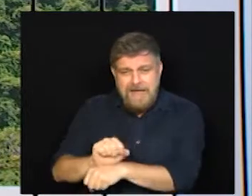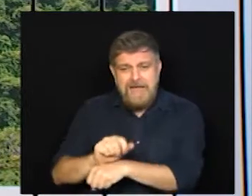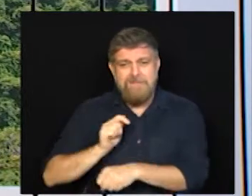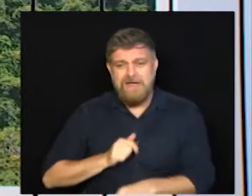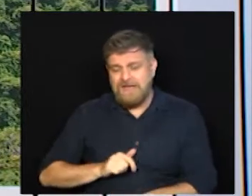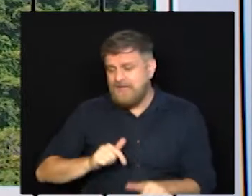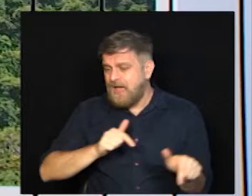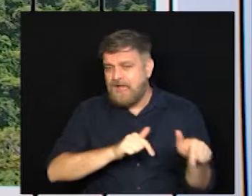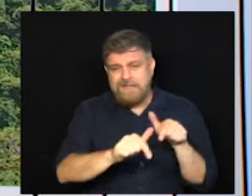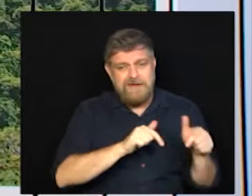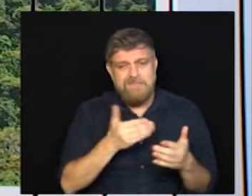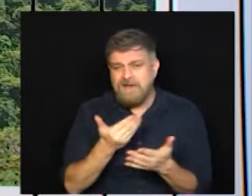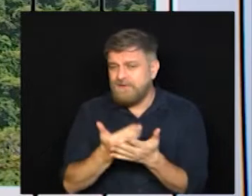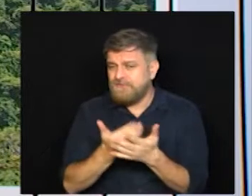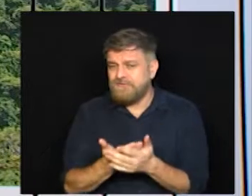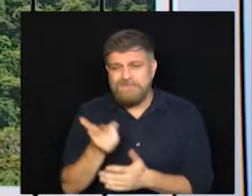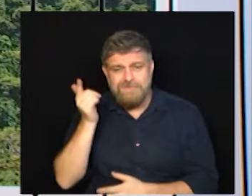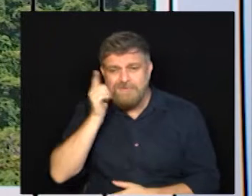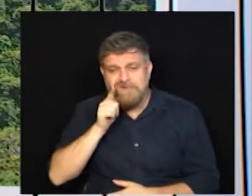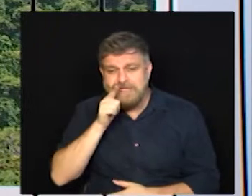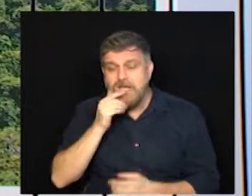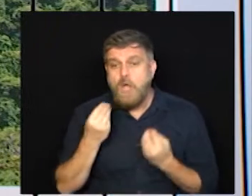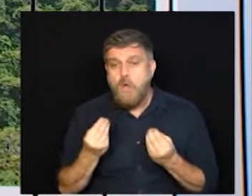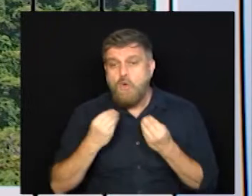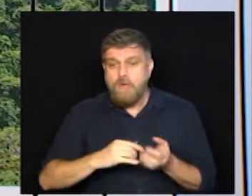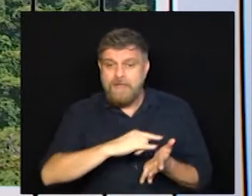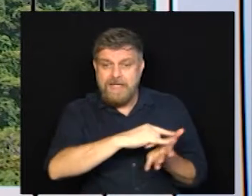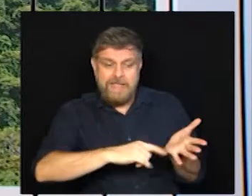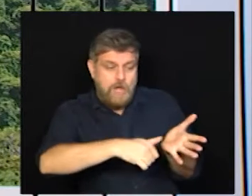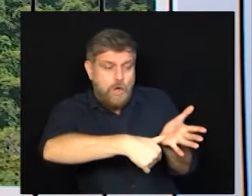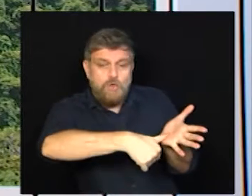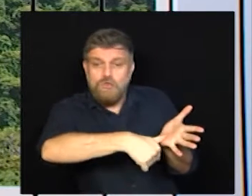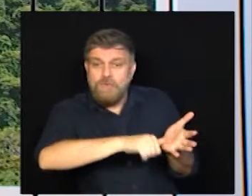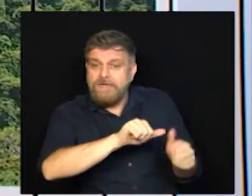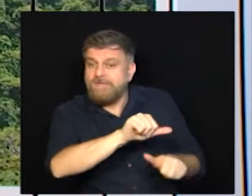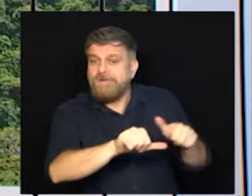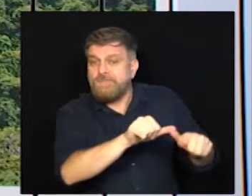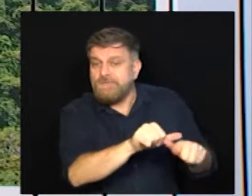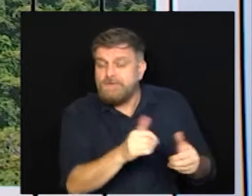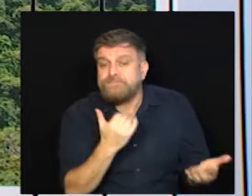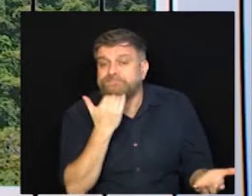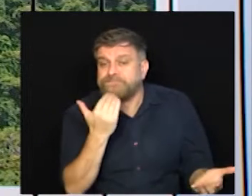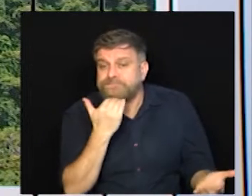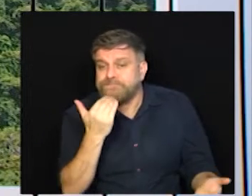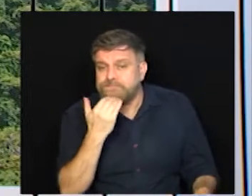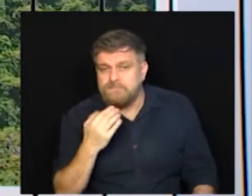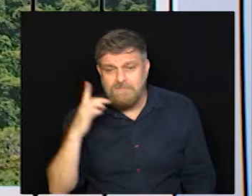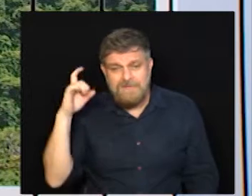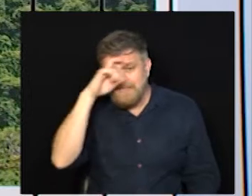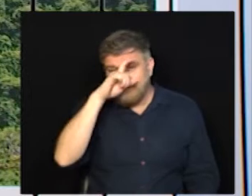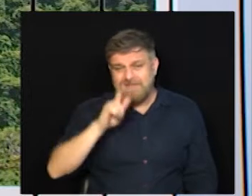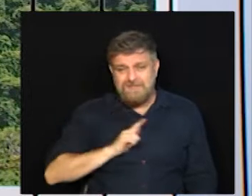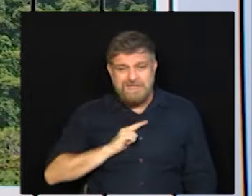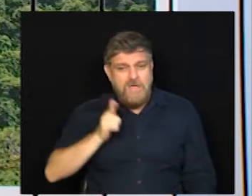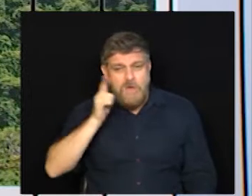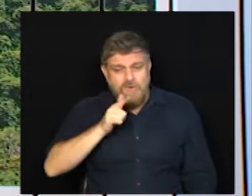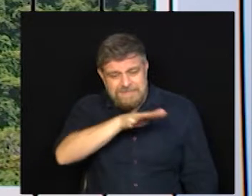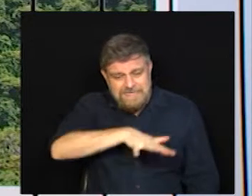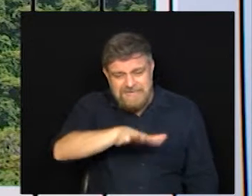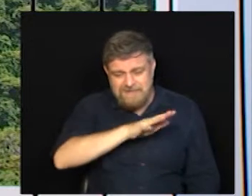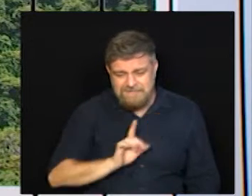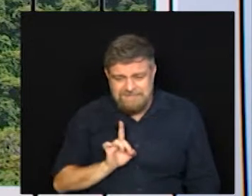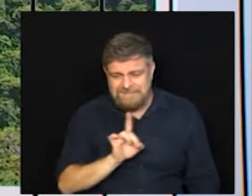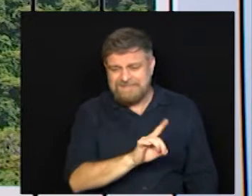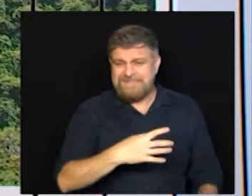consegue emprego, não consegue alterar o documento. E com isso tem mais dificuldade ainda para ter acesso ao serviço de uma maneira que ela não seja